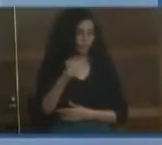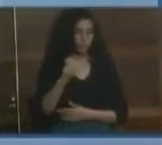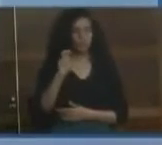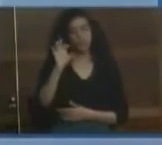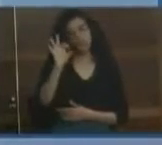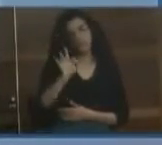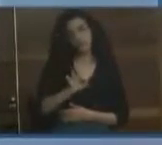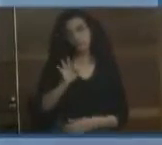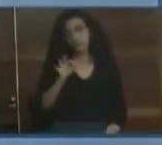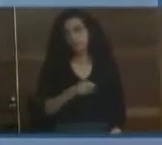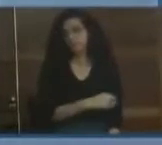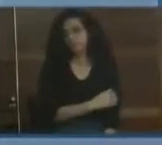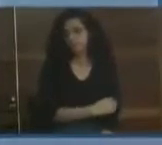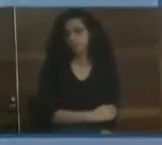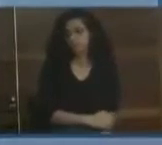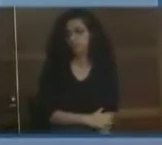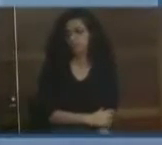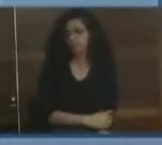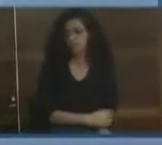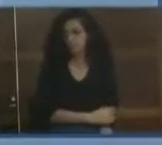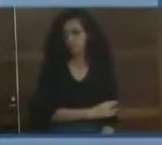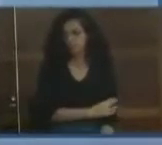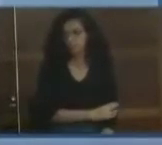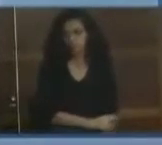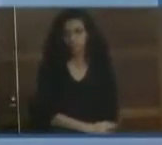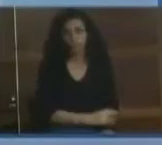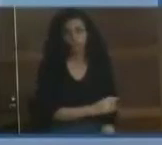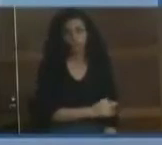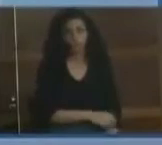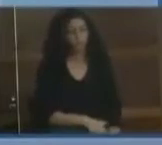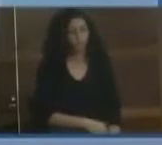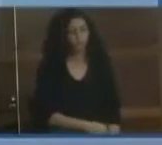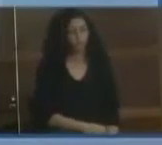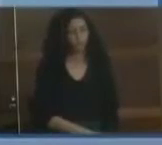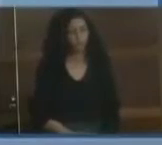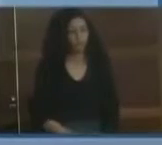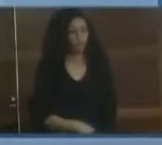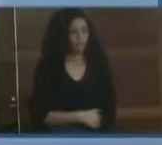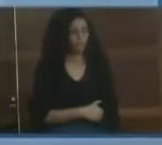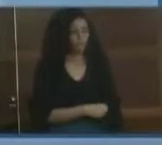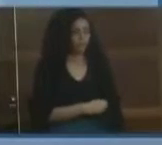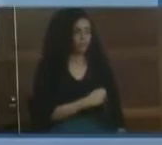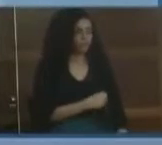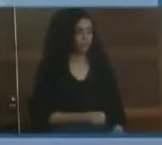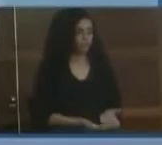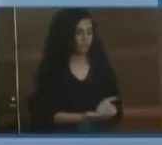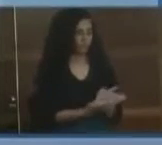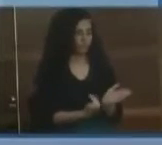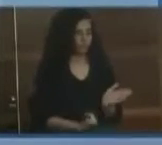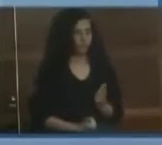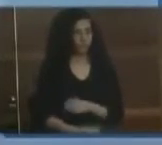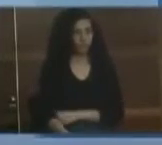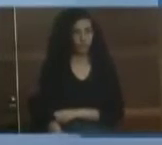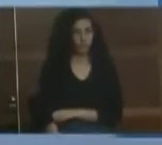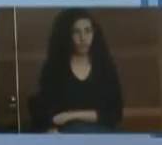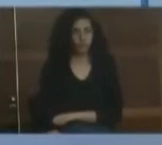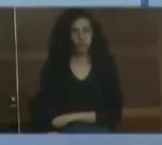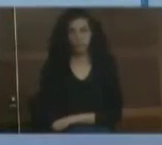magistério 85,75 por cento página 29